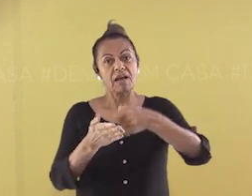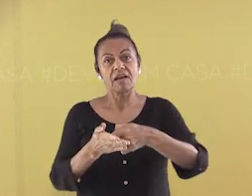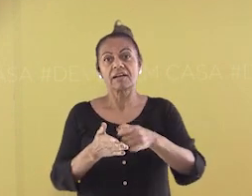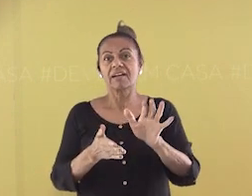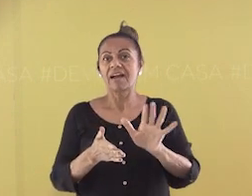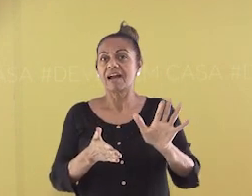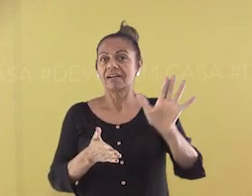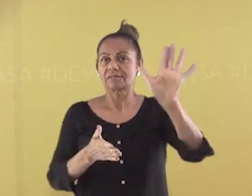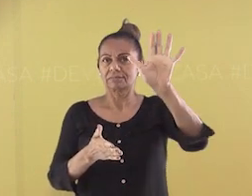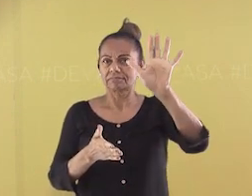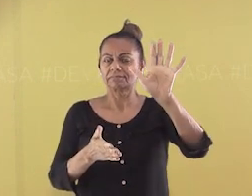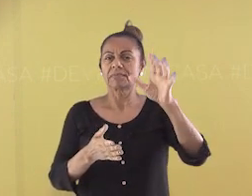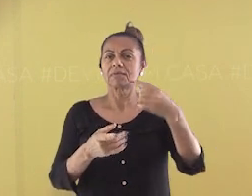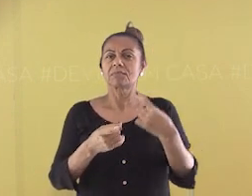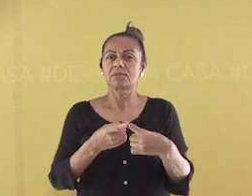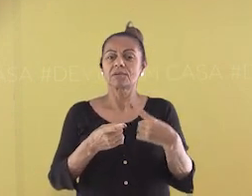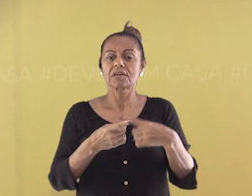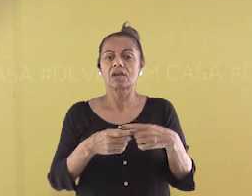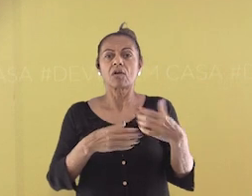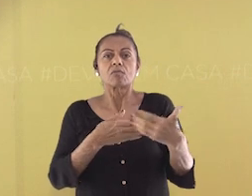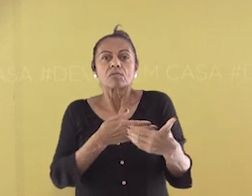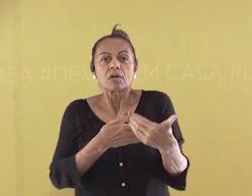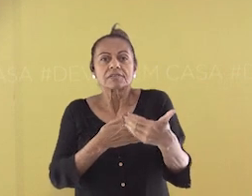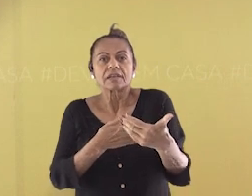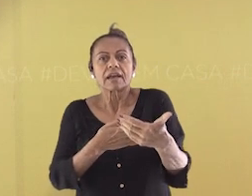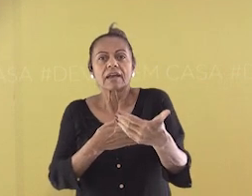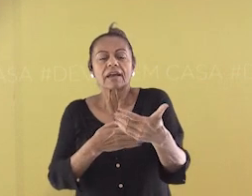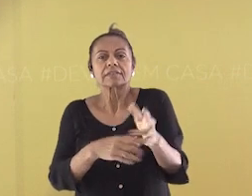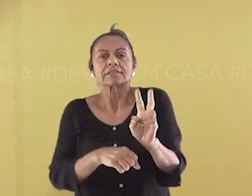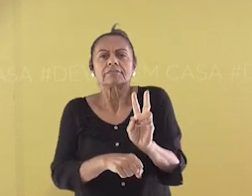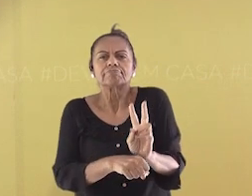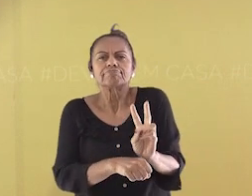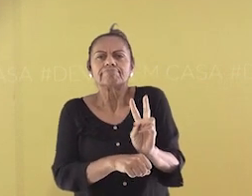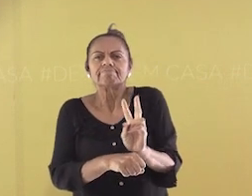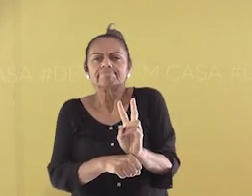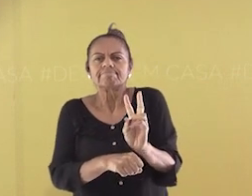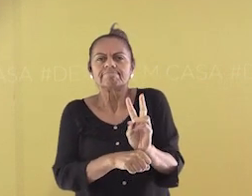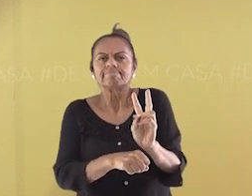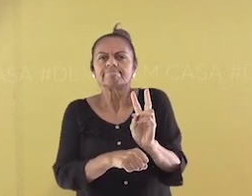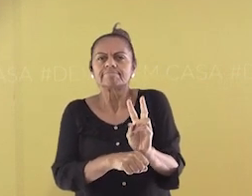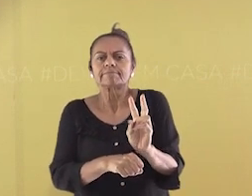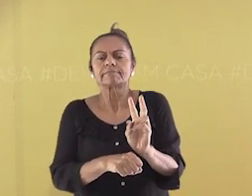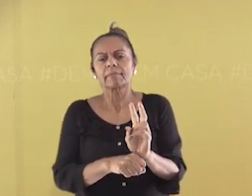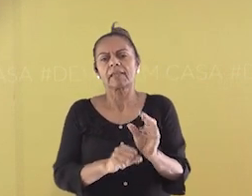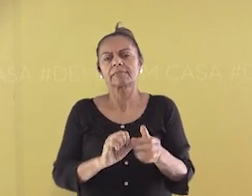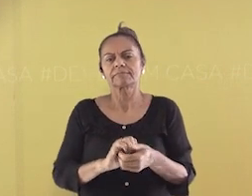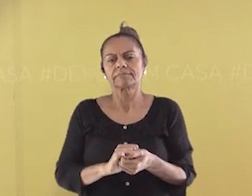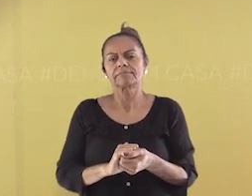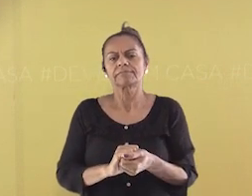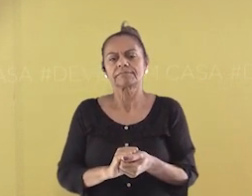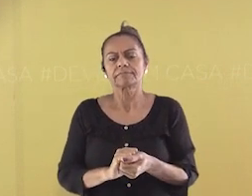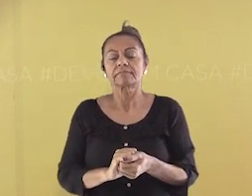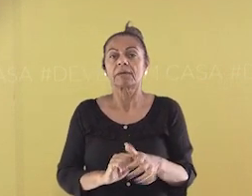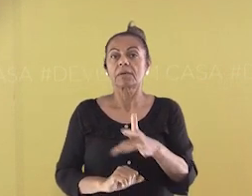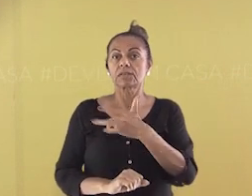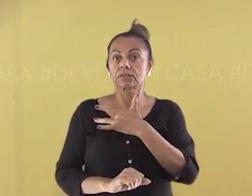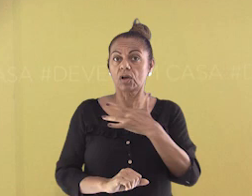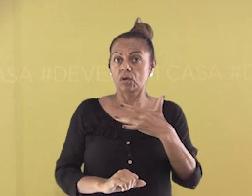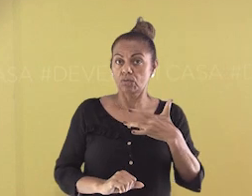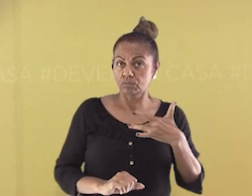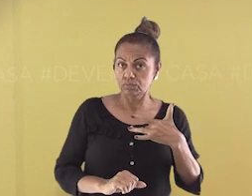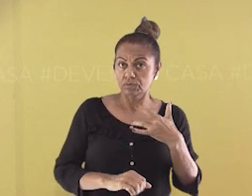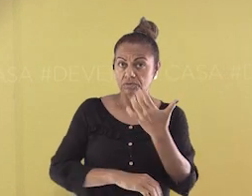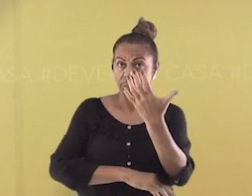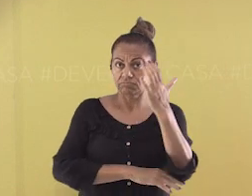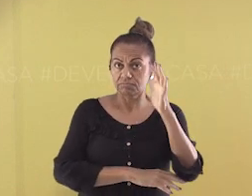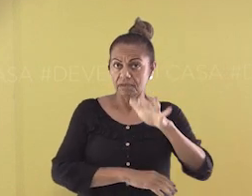se justifica pelo processo cuidadoso de cultivo. Bom, para a saúde e o meio ambiente é